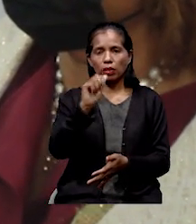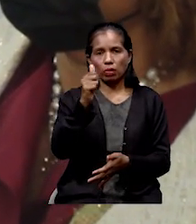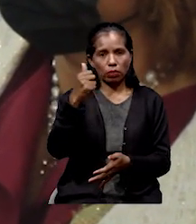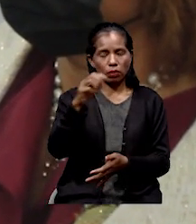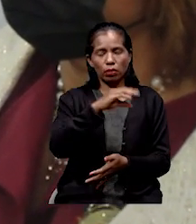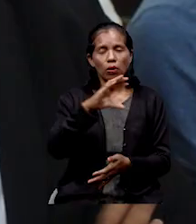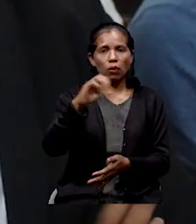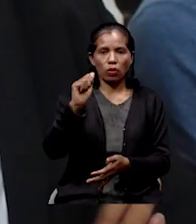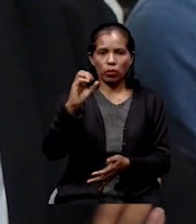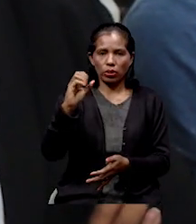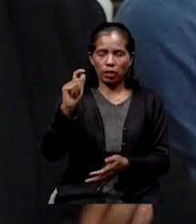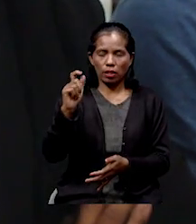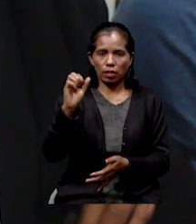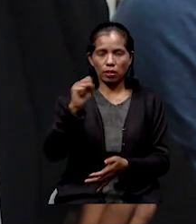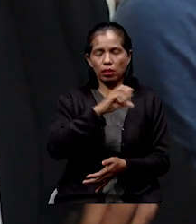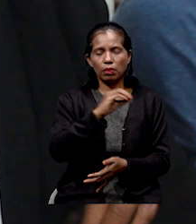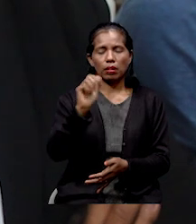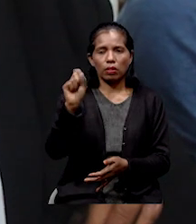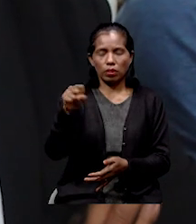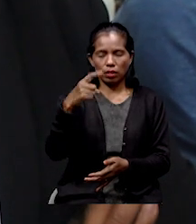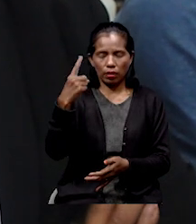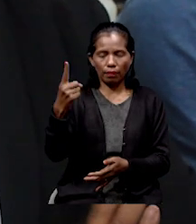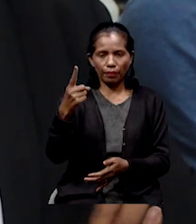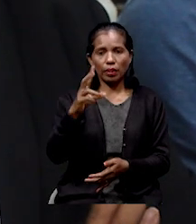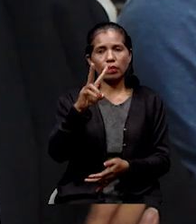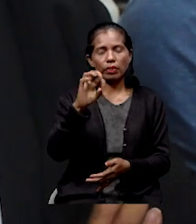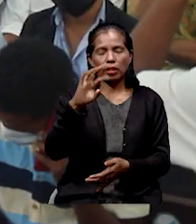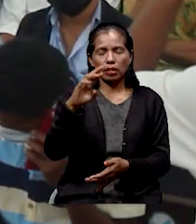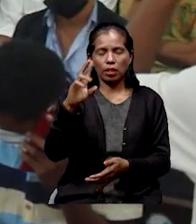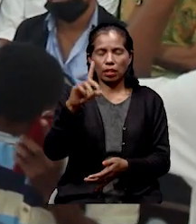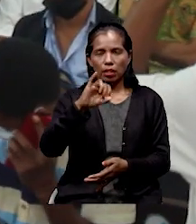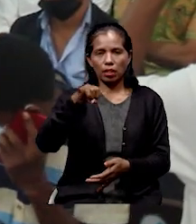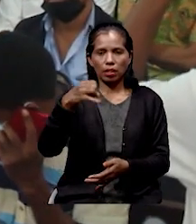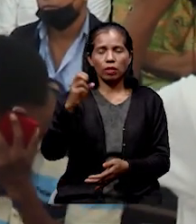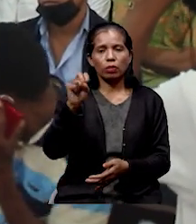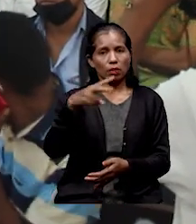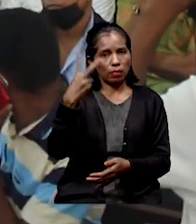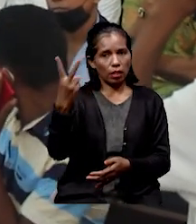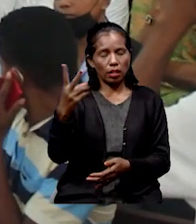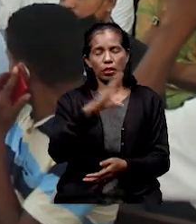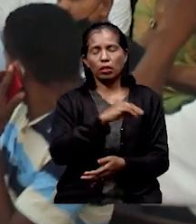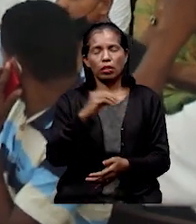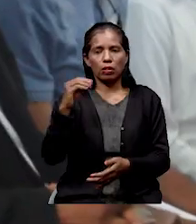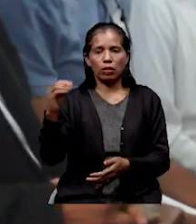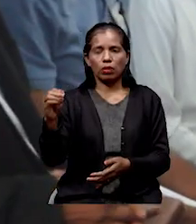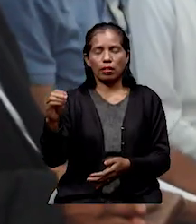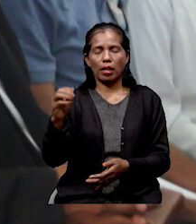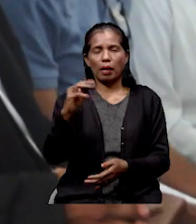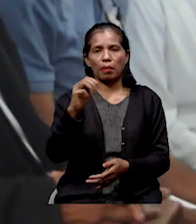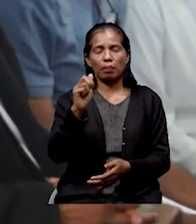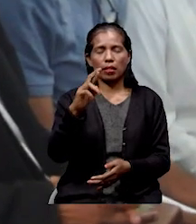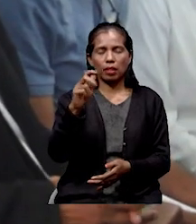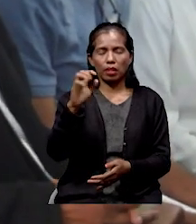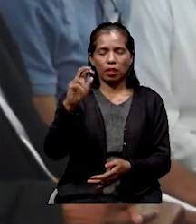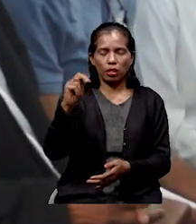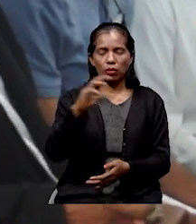sorteo Sanura Singida, Virgilio da Silva Guterres, Lamucan, ho numero sorteo Sanura Sinrua, Martinho Guzmão, ho numero sorteo